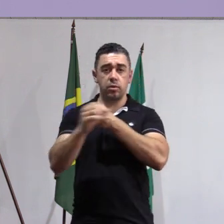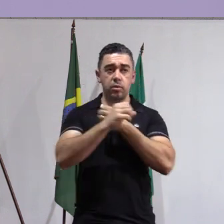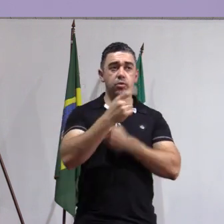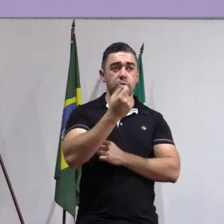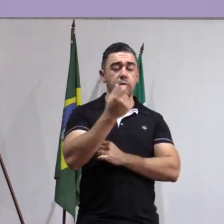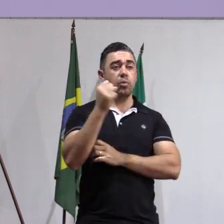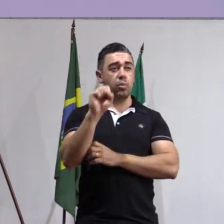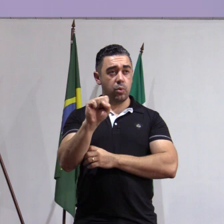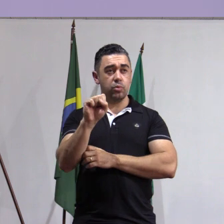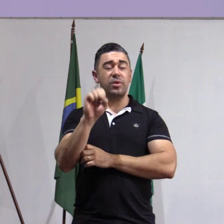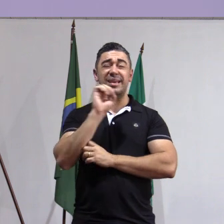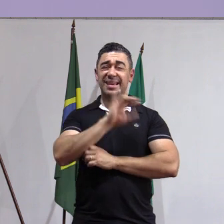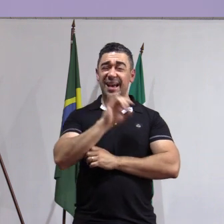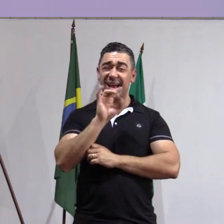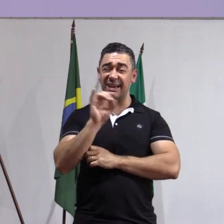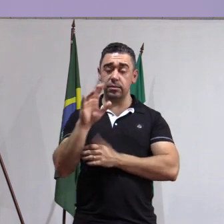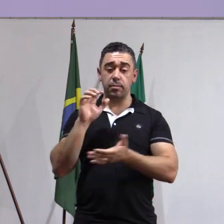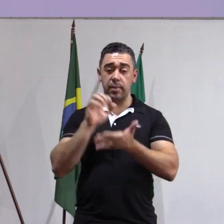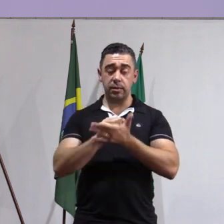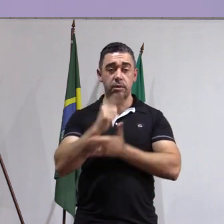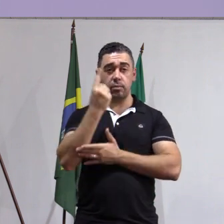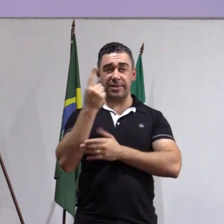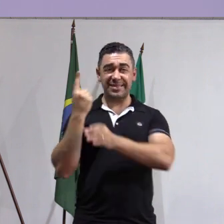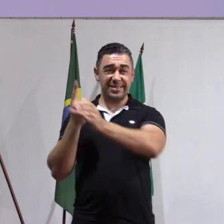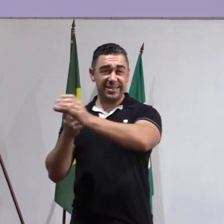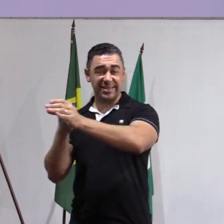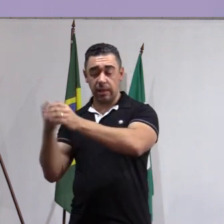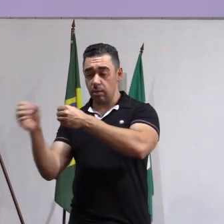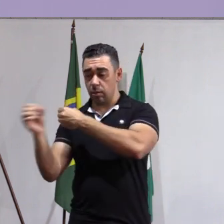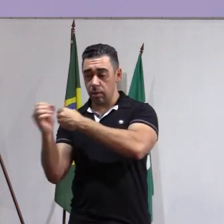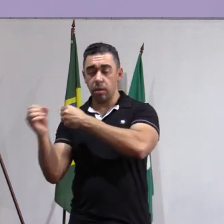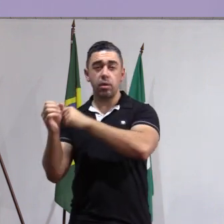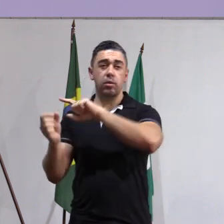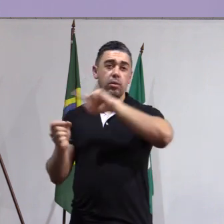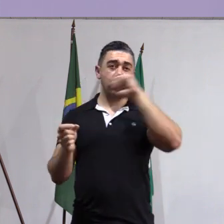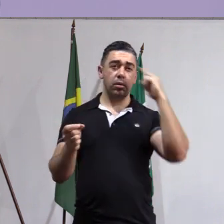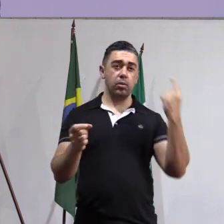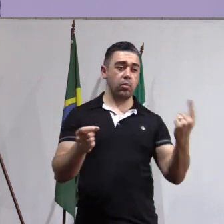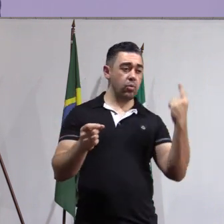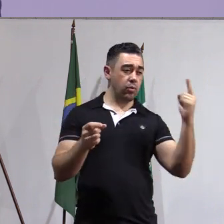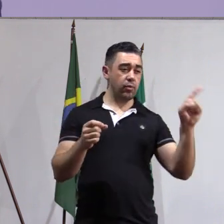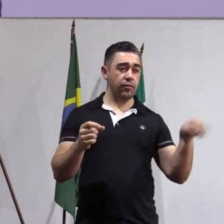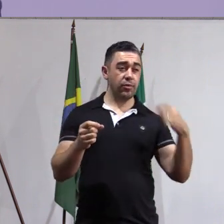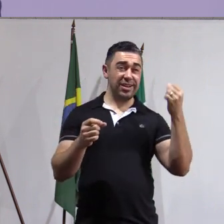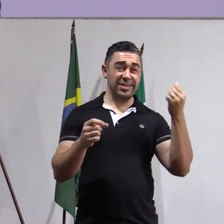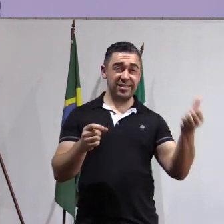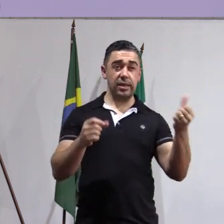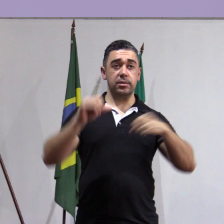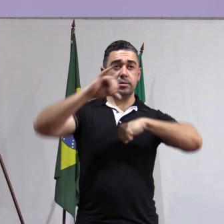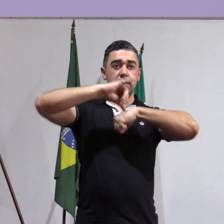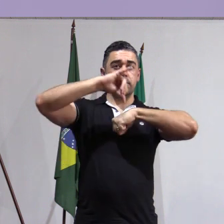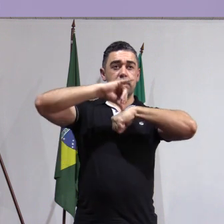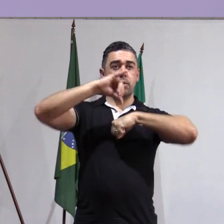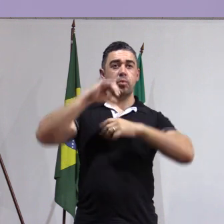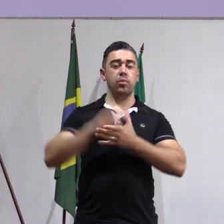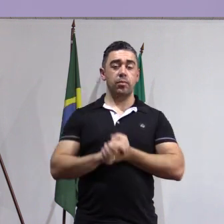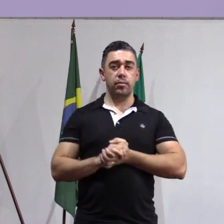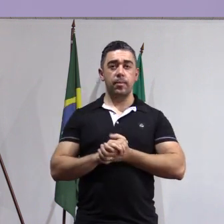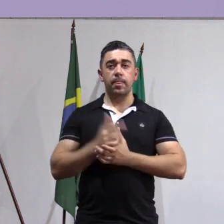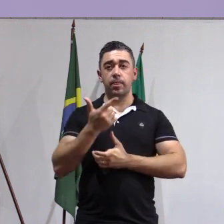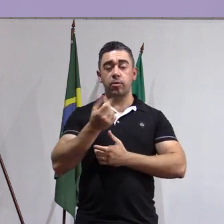2008, para cada matrícula em uma cidade do interior, existiam 1,6 matrículas em capitais.